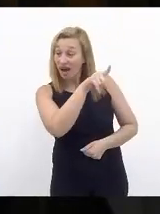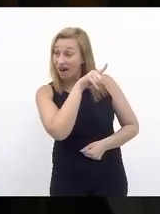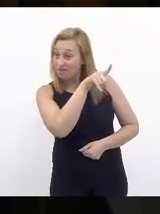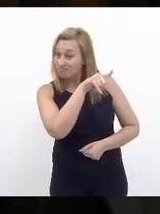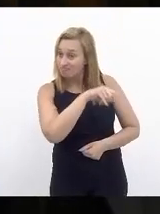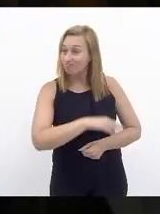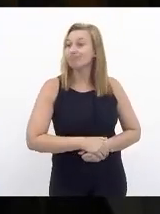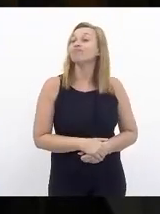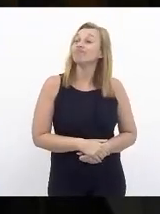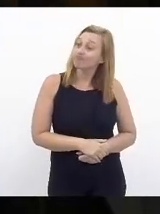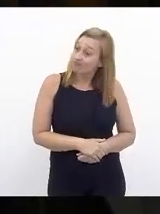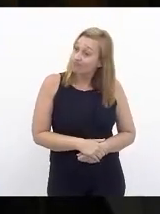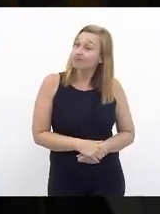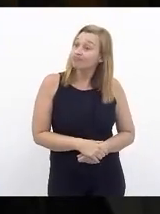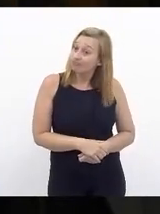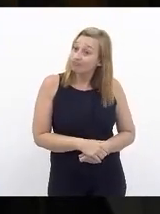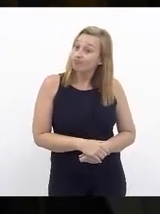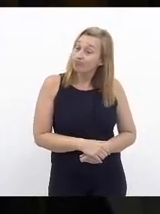lá,